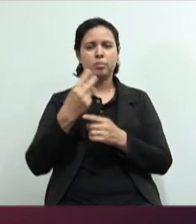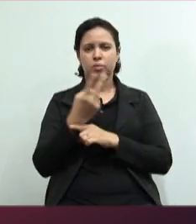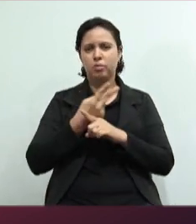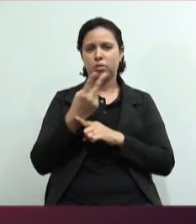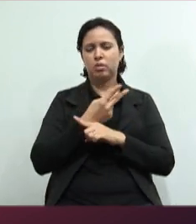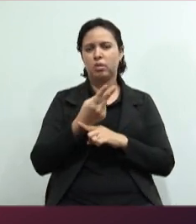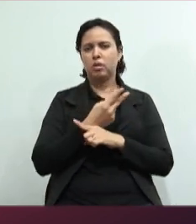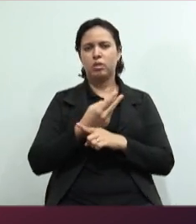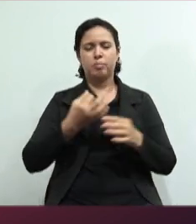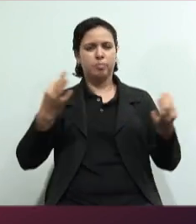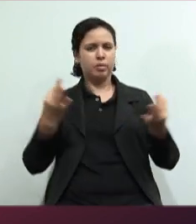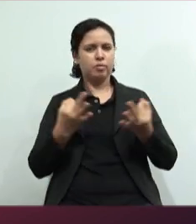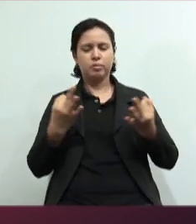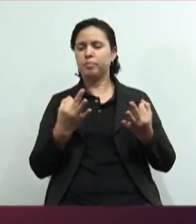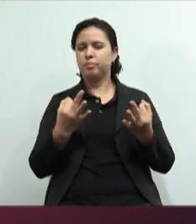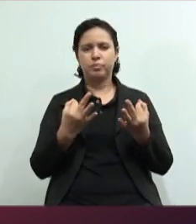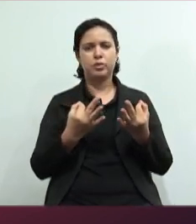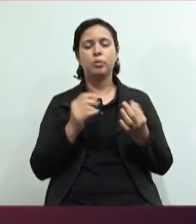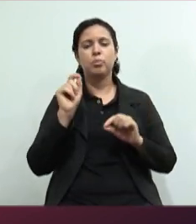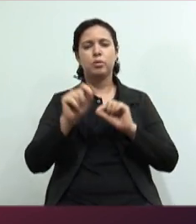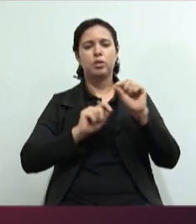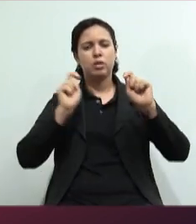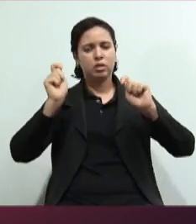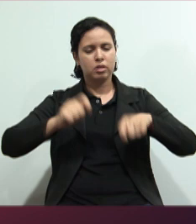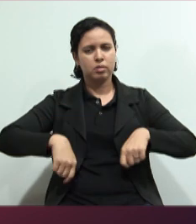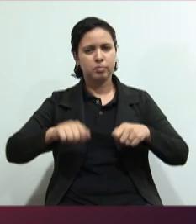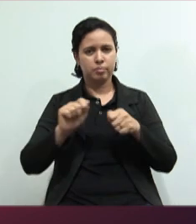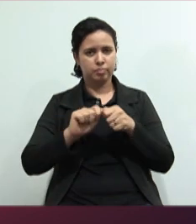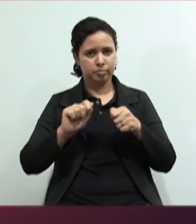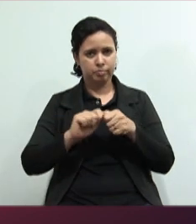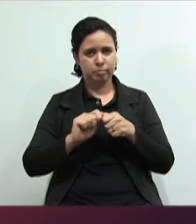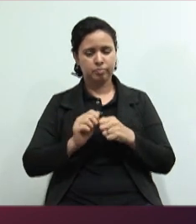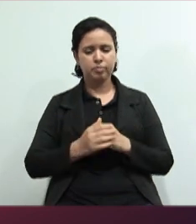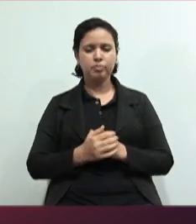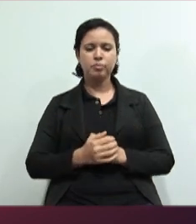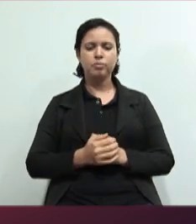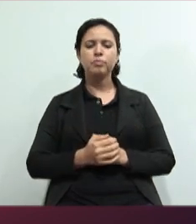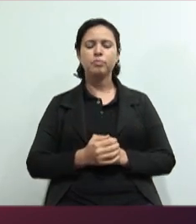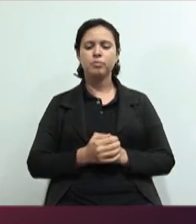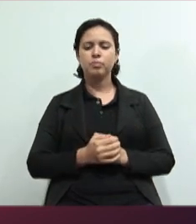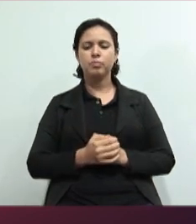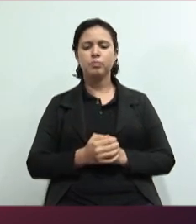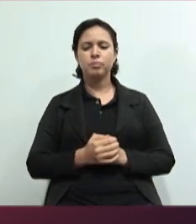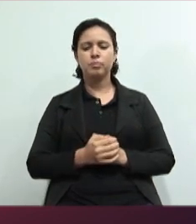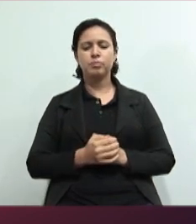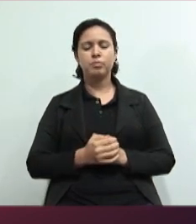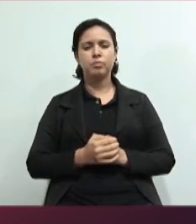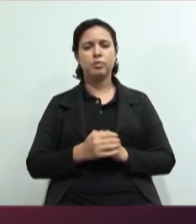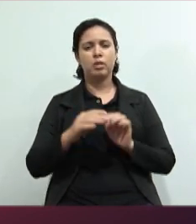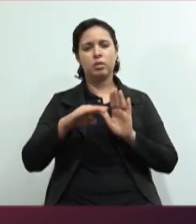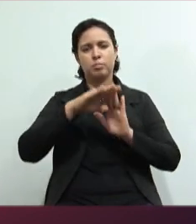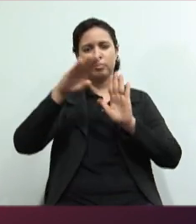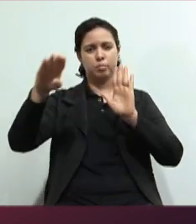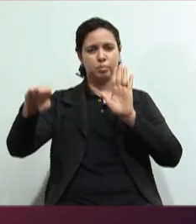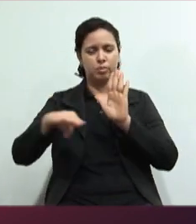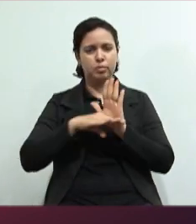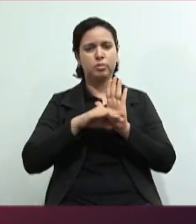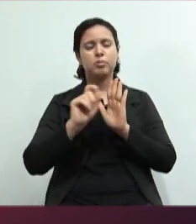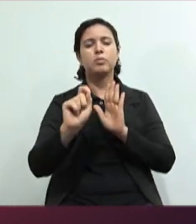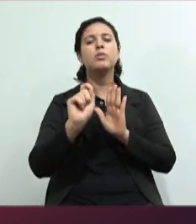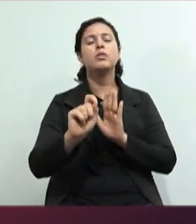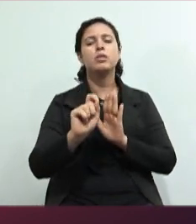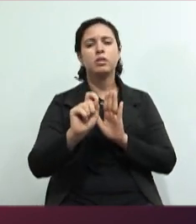que pode ser feito de forma prática. Cheque. Essa é uma das etapas mais importantes que definem o conceito de